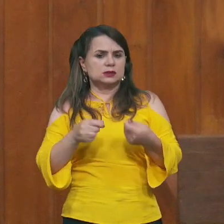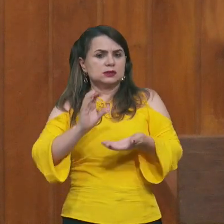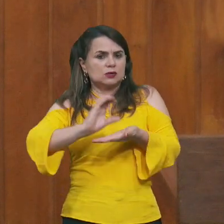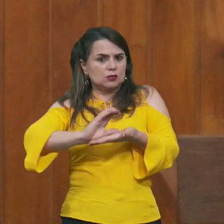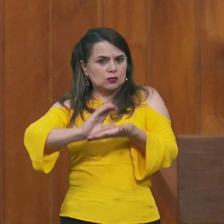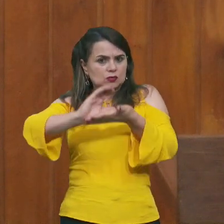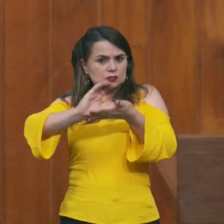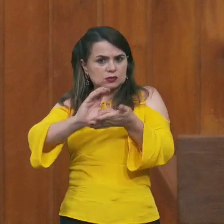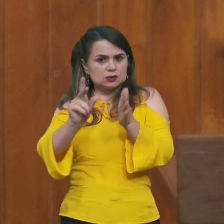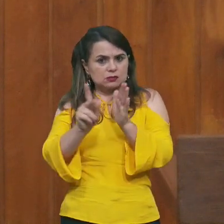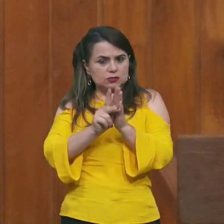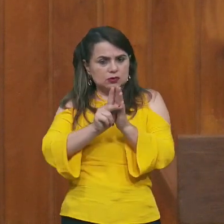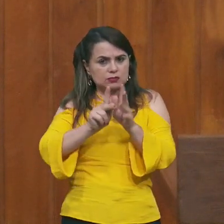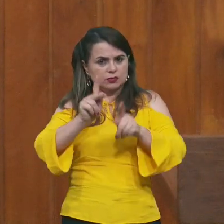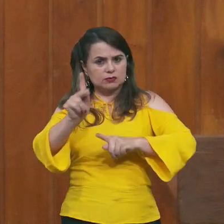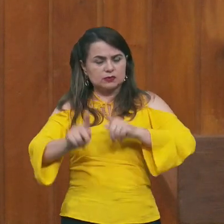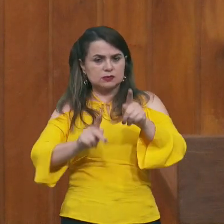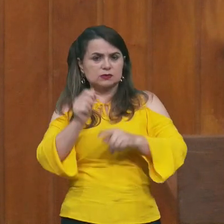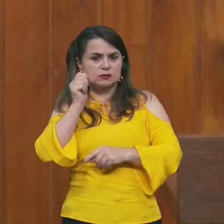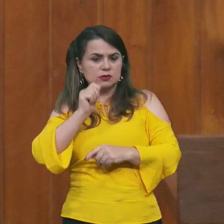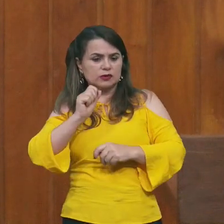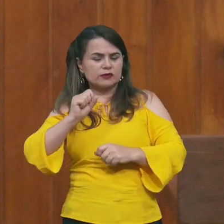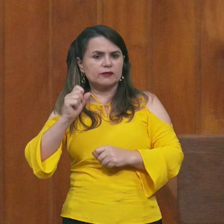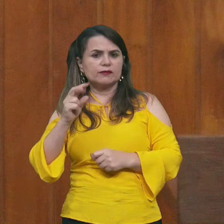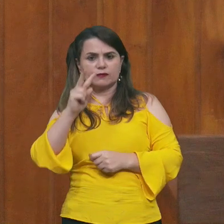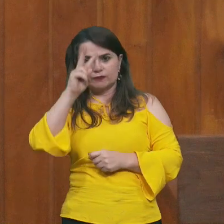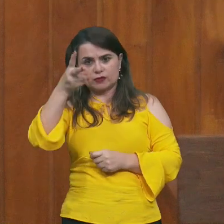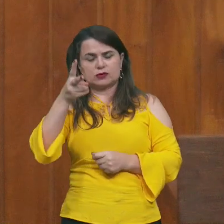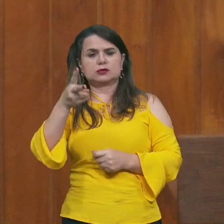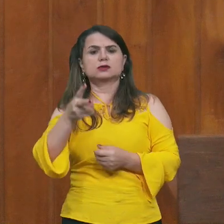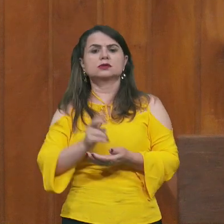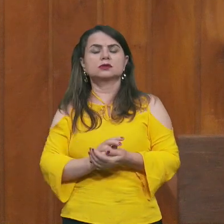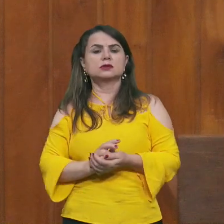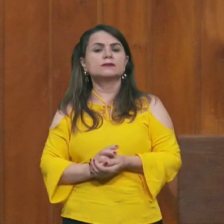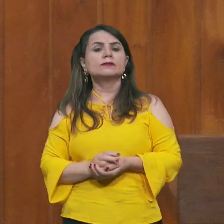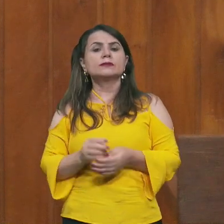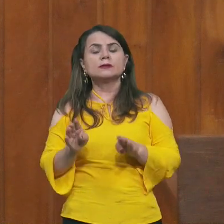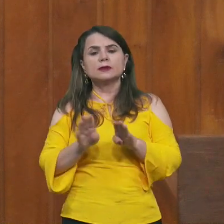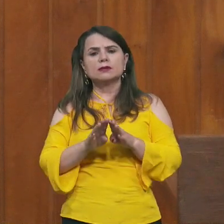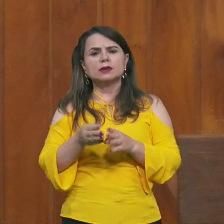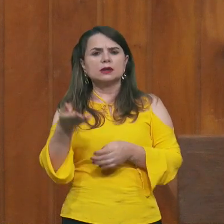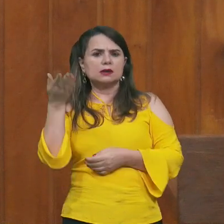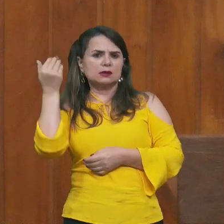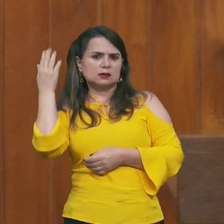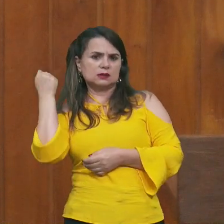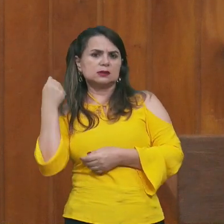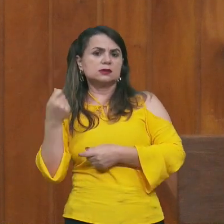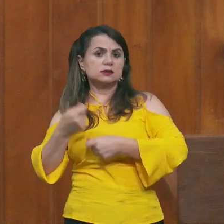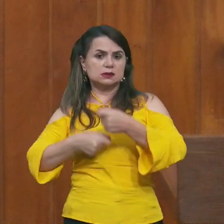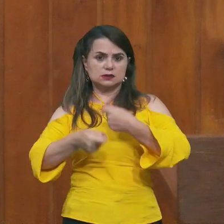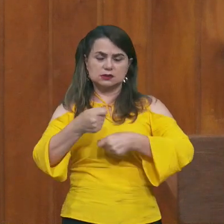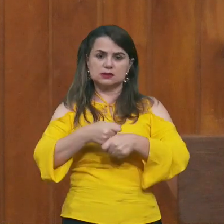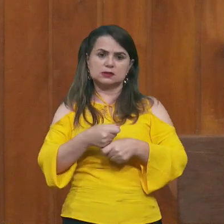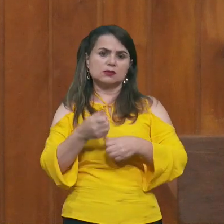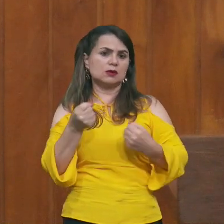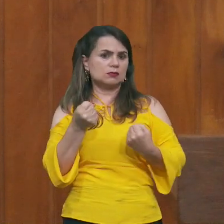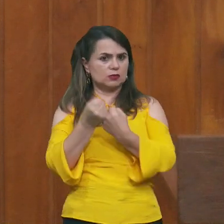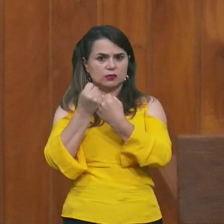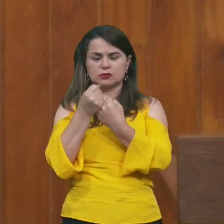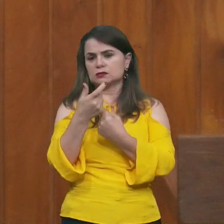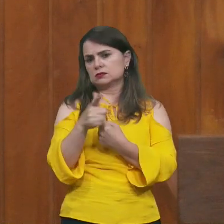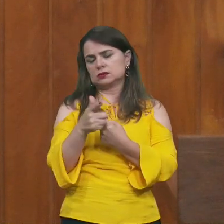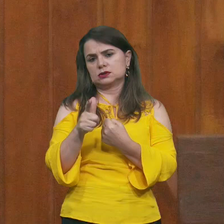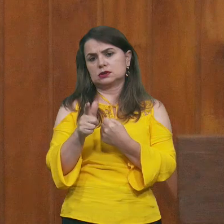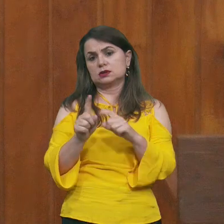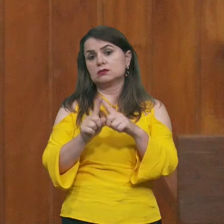de mulheres forte e atuante. Nas gestões anteriores, não havia nenhum apoio e o conselho estava desativado.